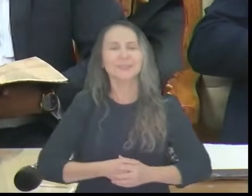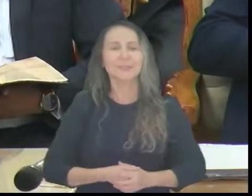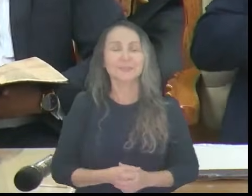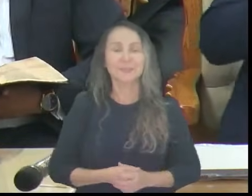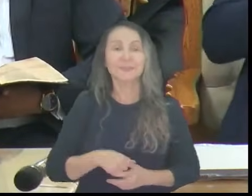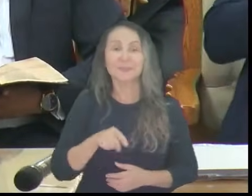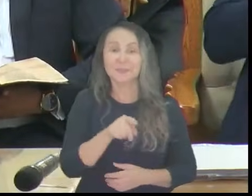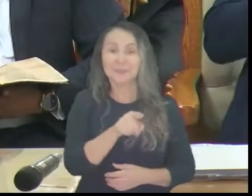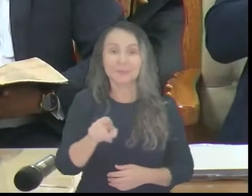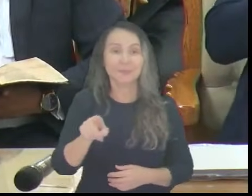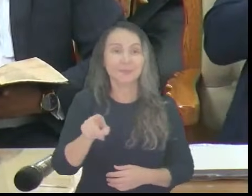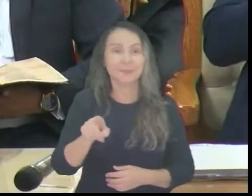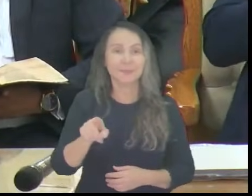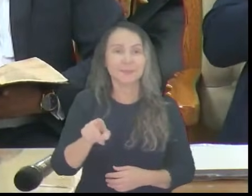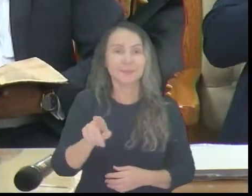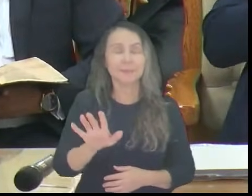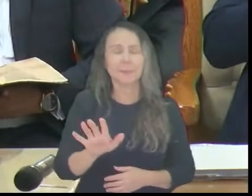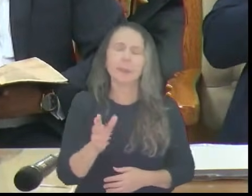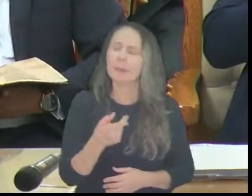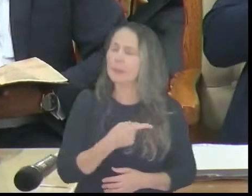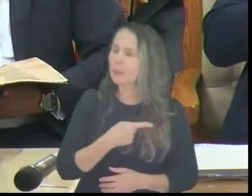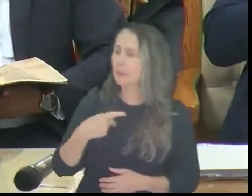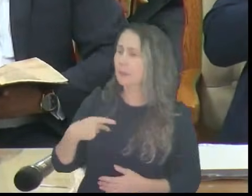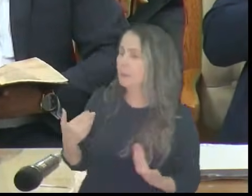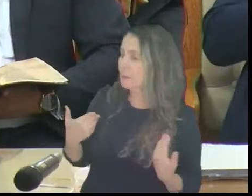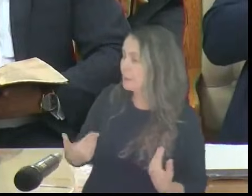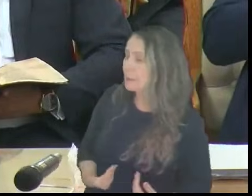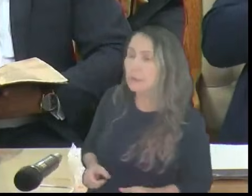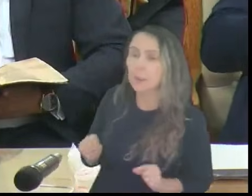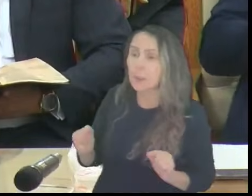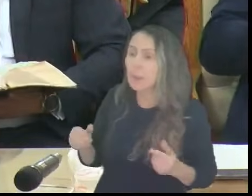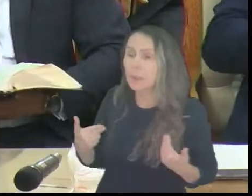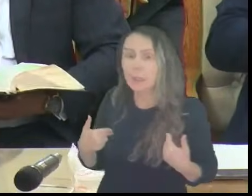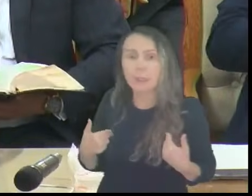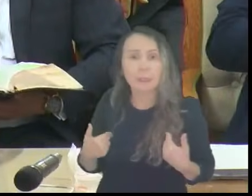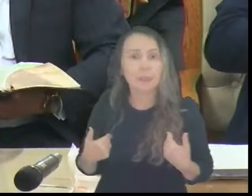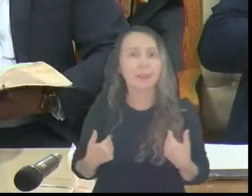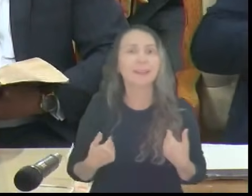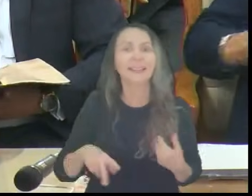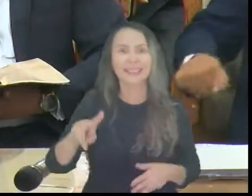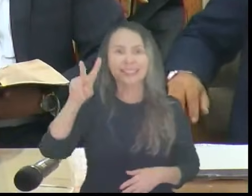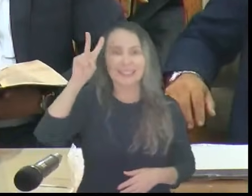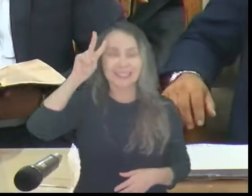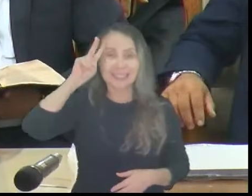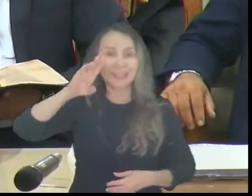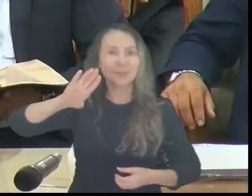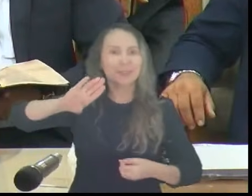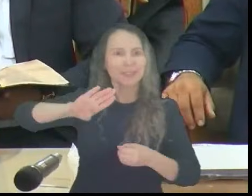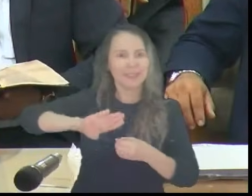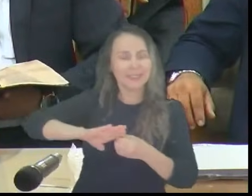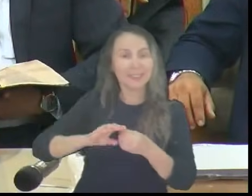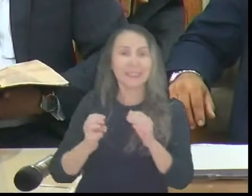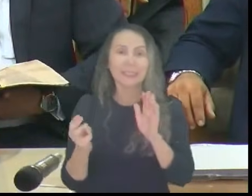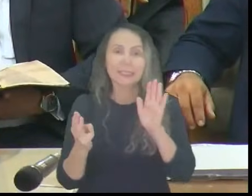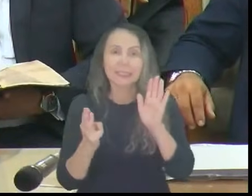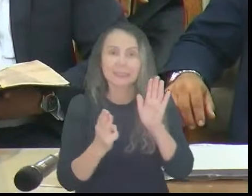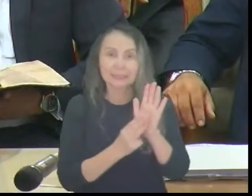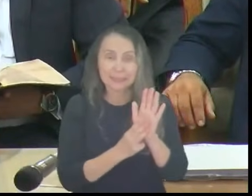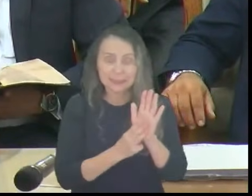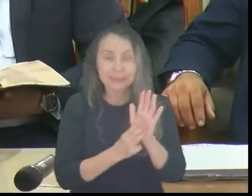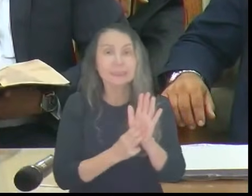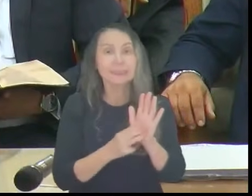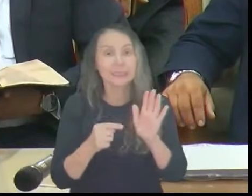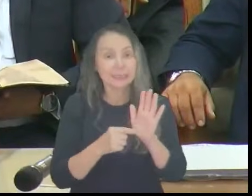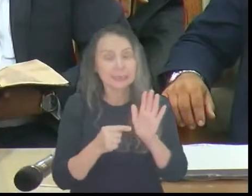Vocês estão lembrando, pastor, o que é que vai ser de mim? Na Babilônia, Daniel recebeu ordem para fazer coisa errada. Recebeu ou não recebeu?